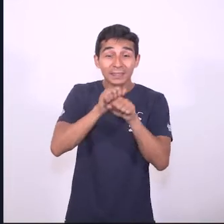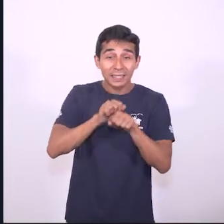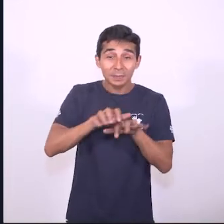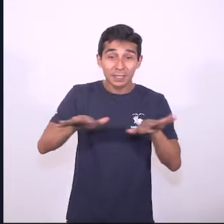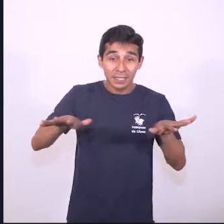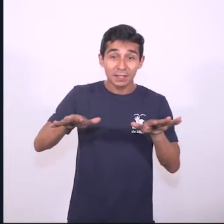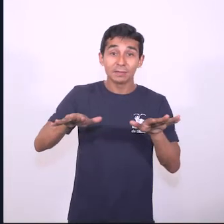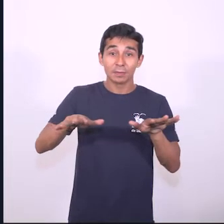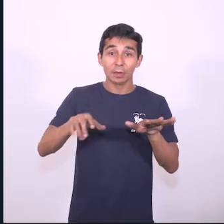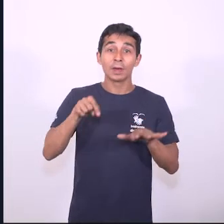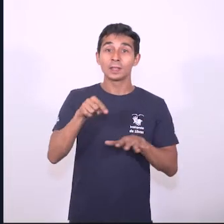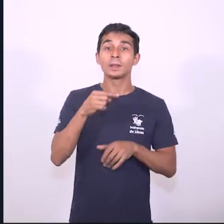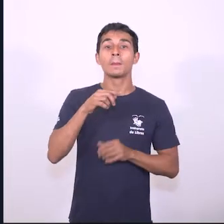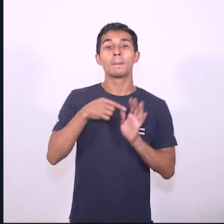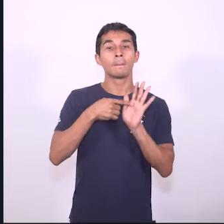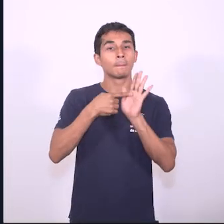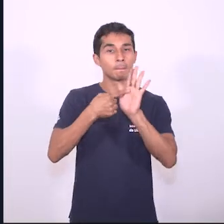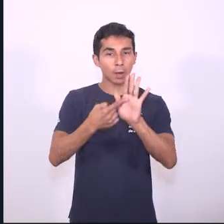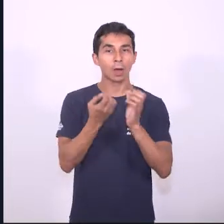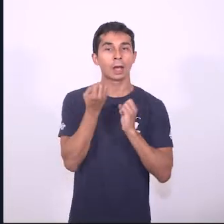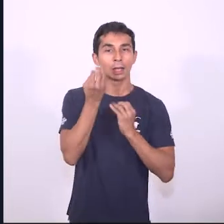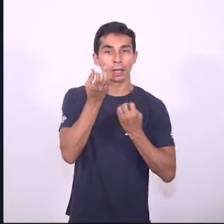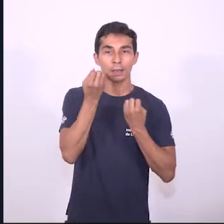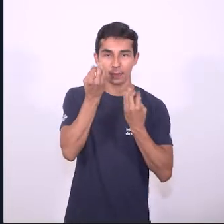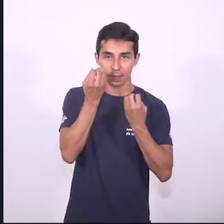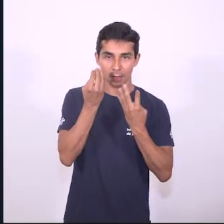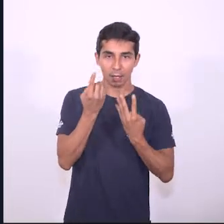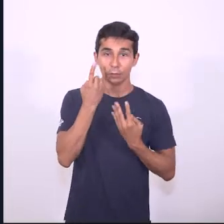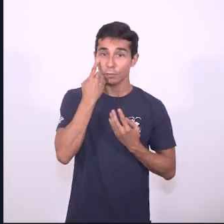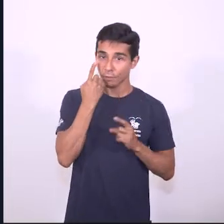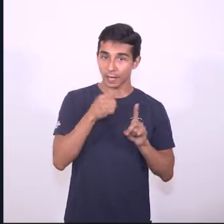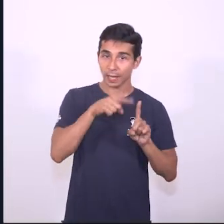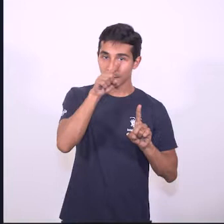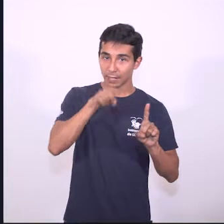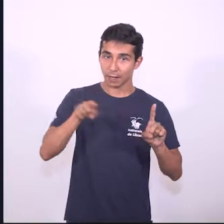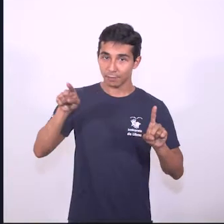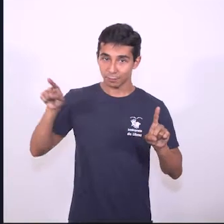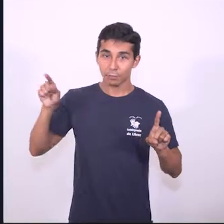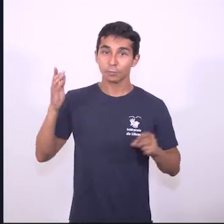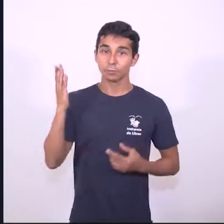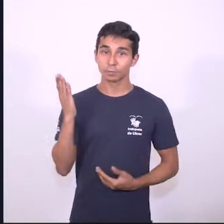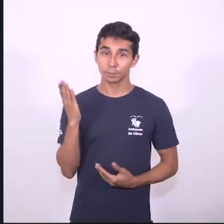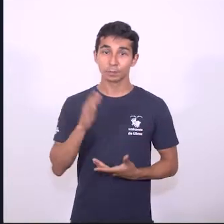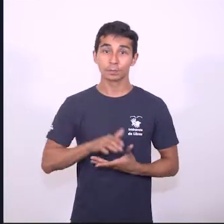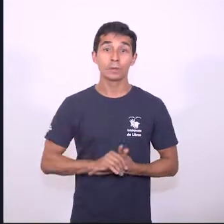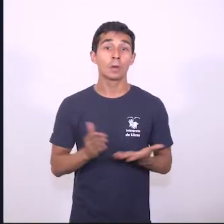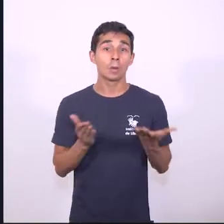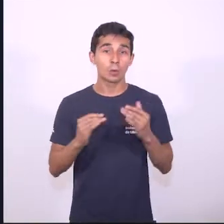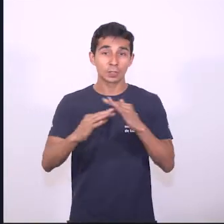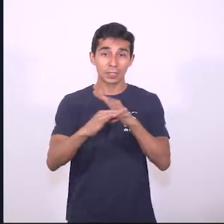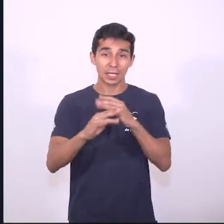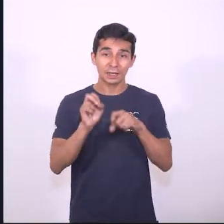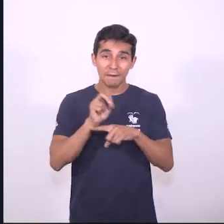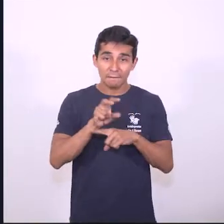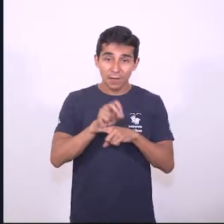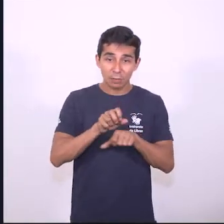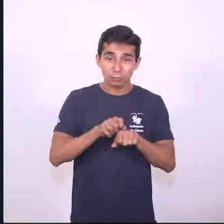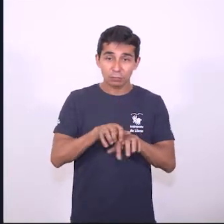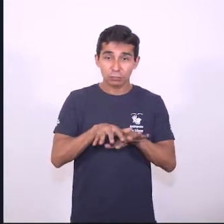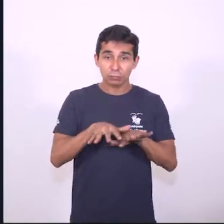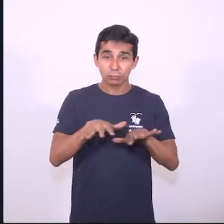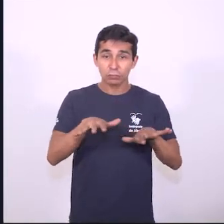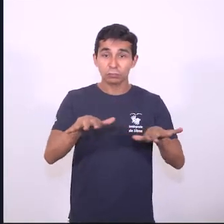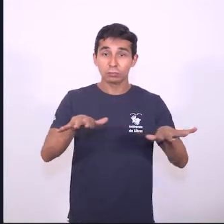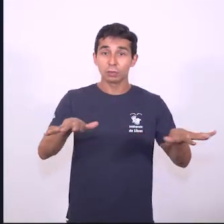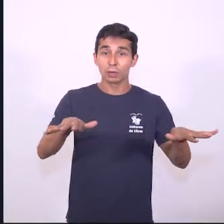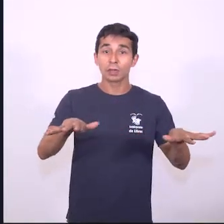aponta exatamente os gráficos que mostram, em função dessa fotografia e dos vírus que hoje circulam na cidade, um crescente